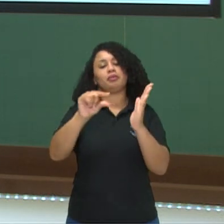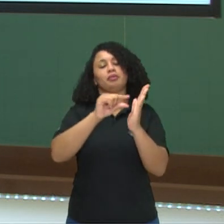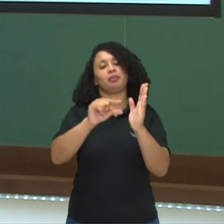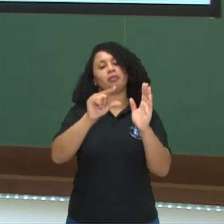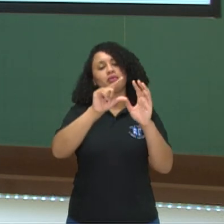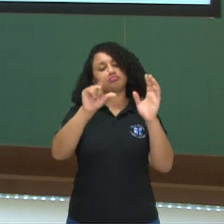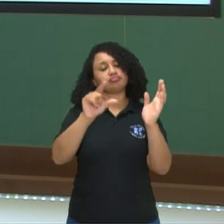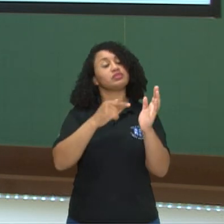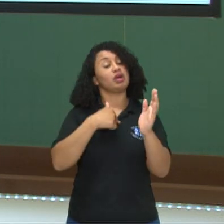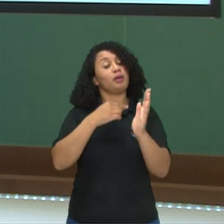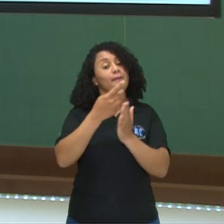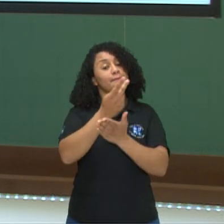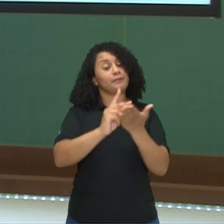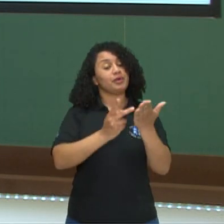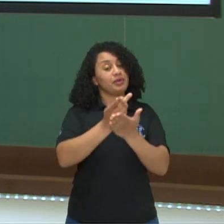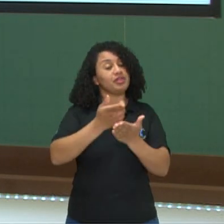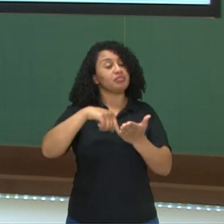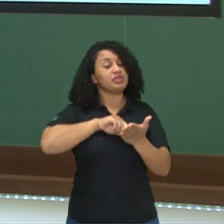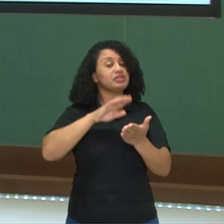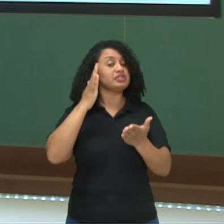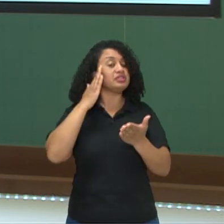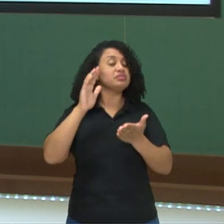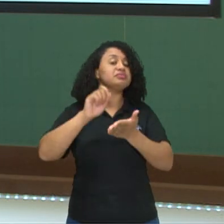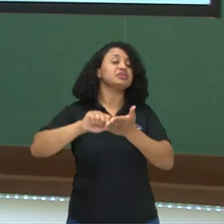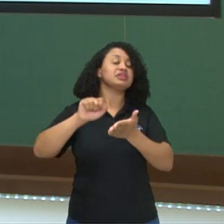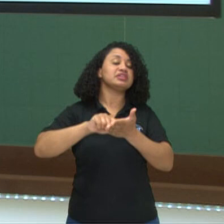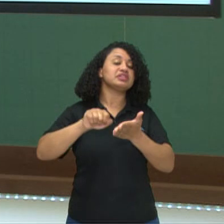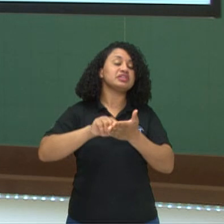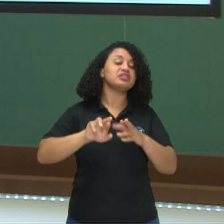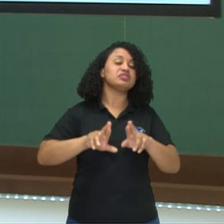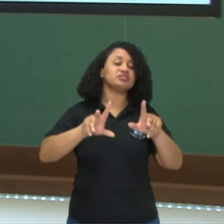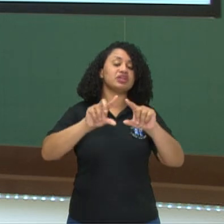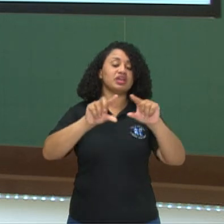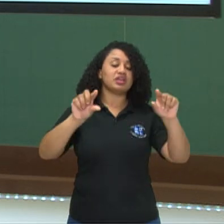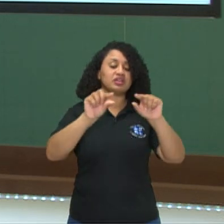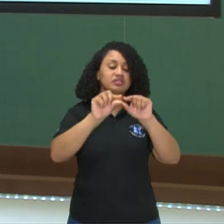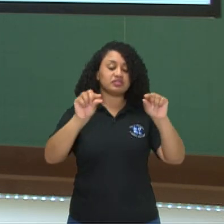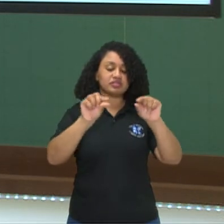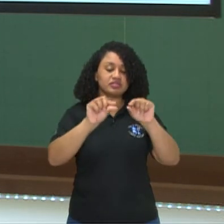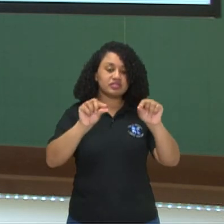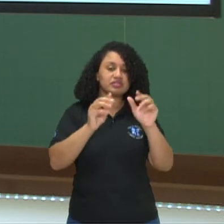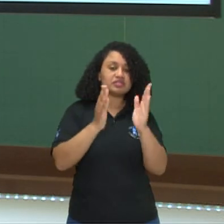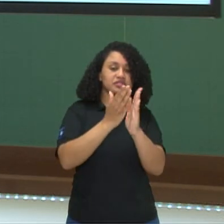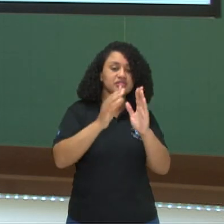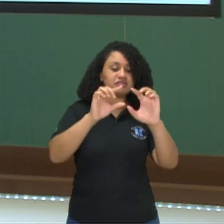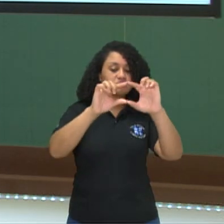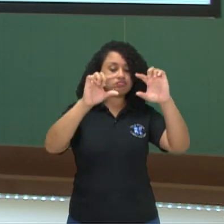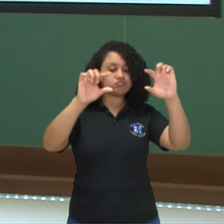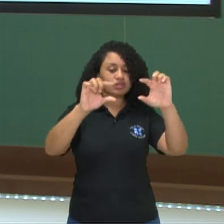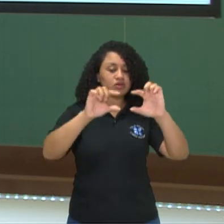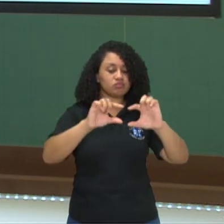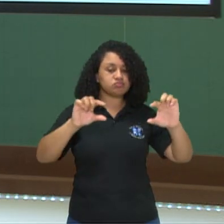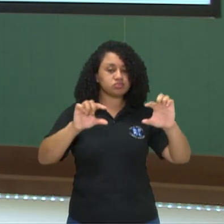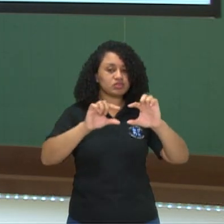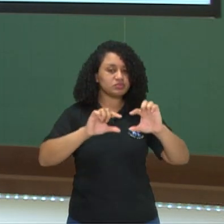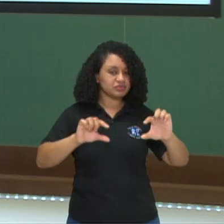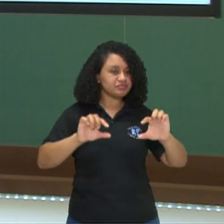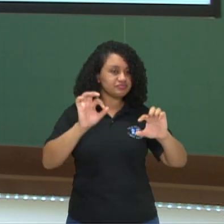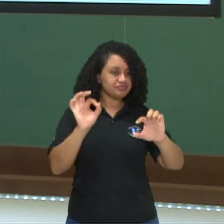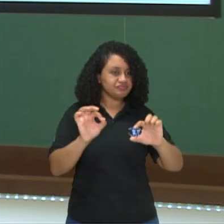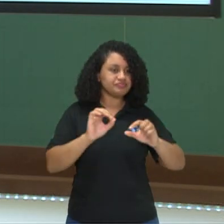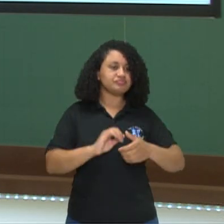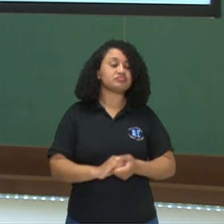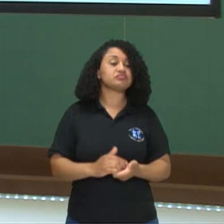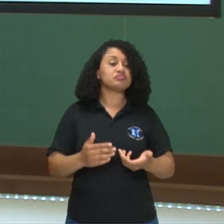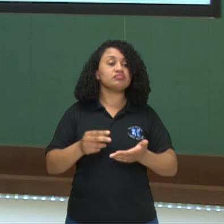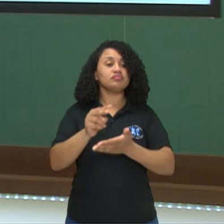enfim, o poema, nós sabemos que ele é escrito em versos e dividido em estrofes. Vamos ler